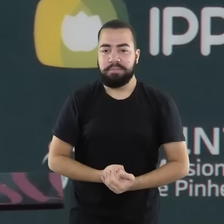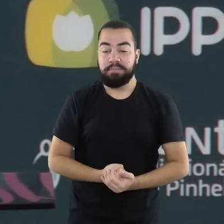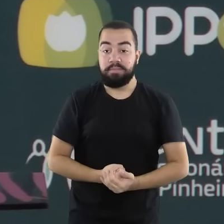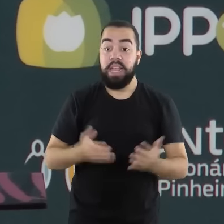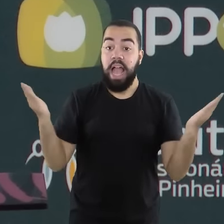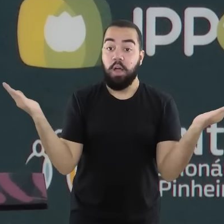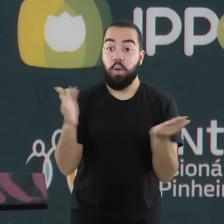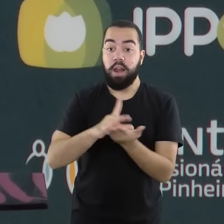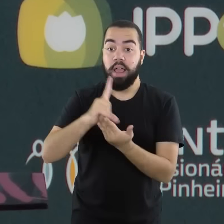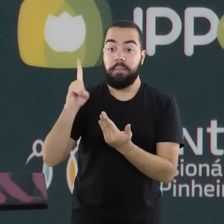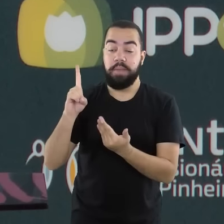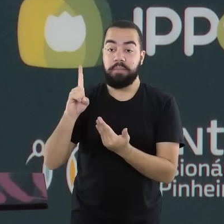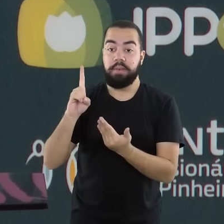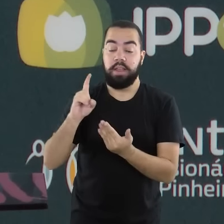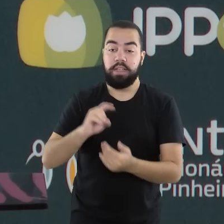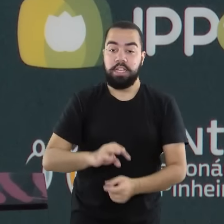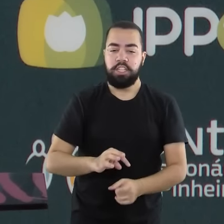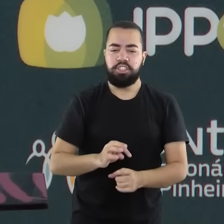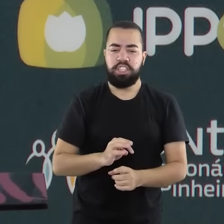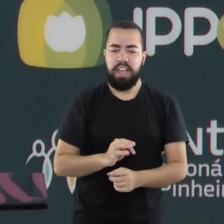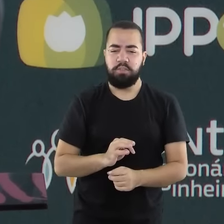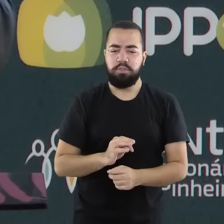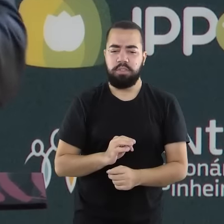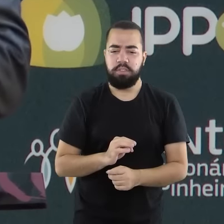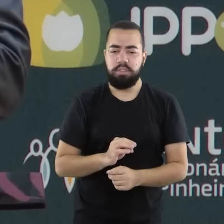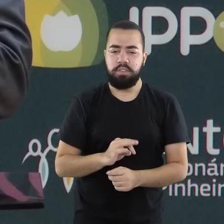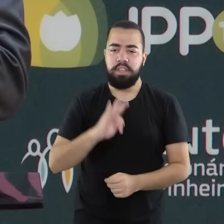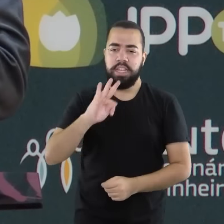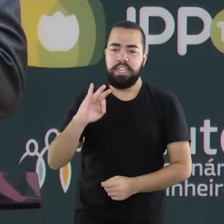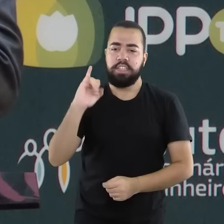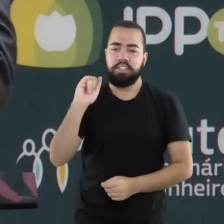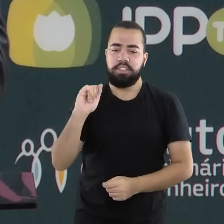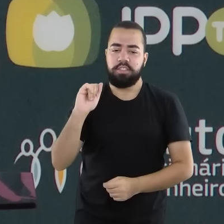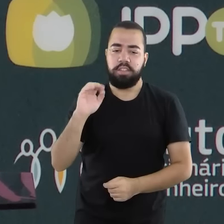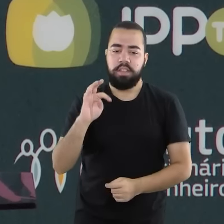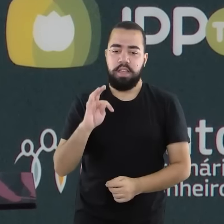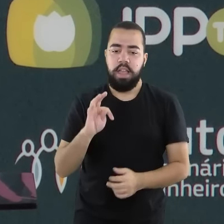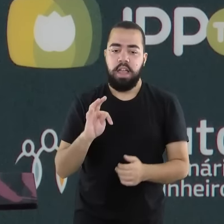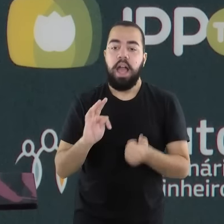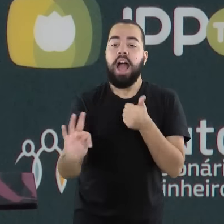Abra sua Bíblia, por favor, em Tiago, capítulo 4.